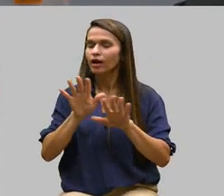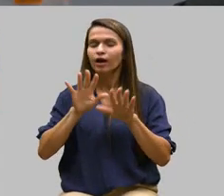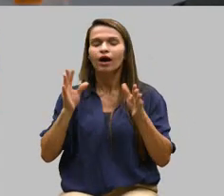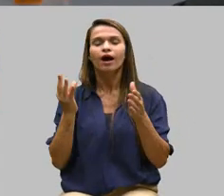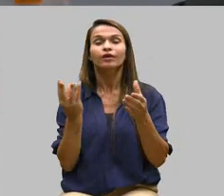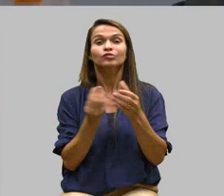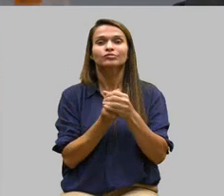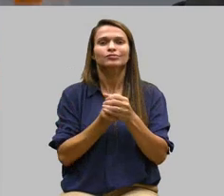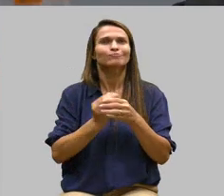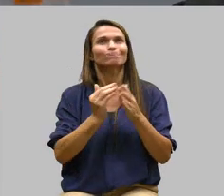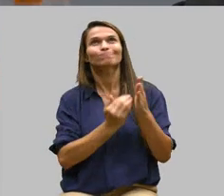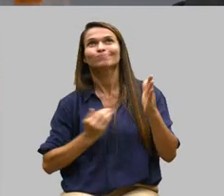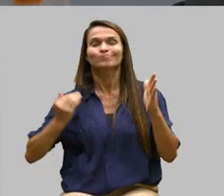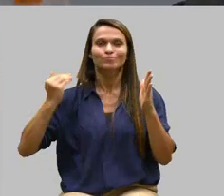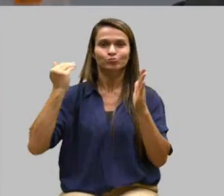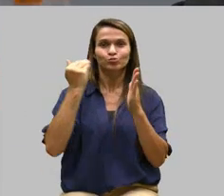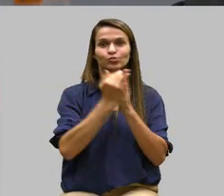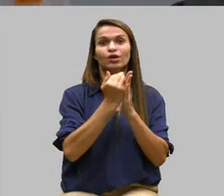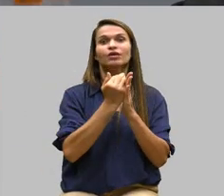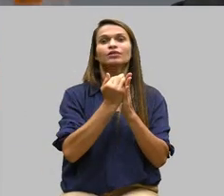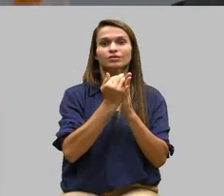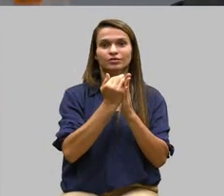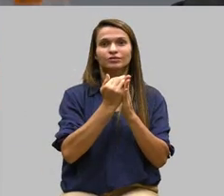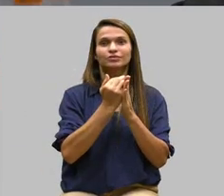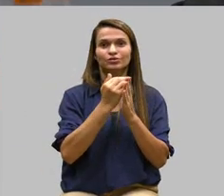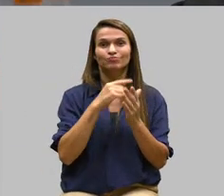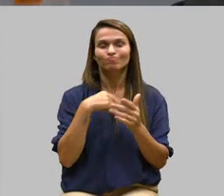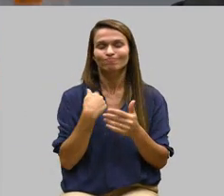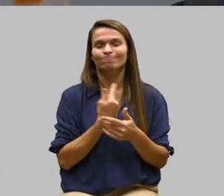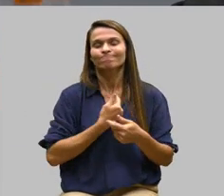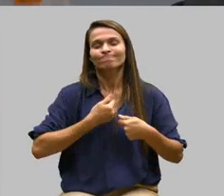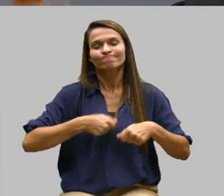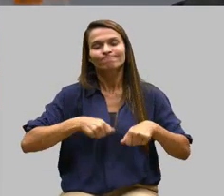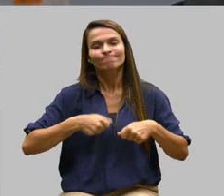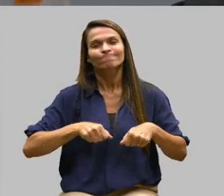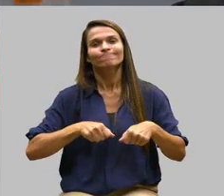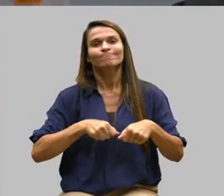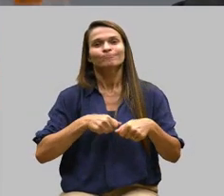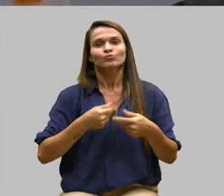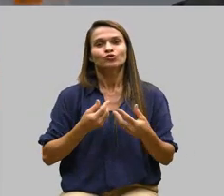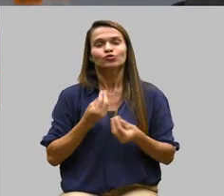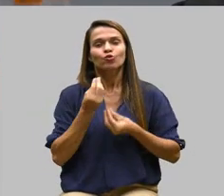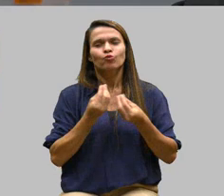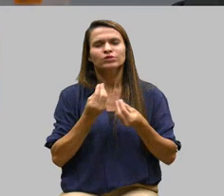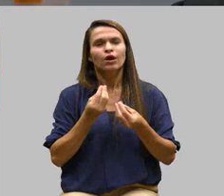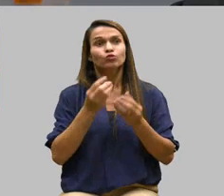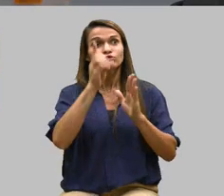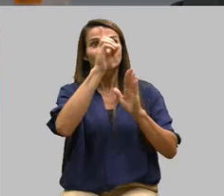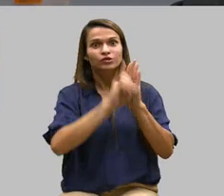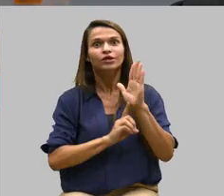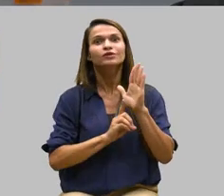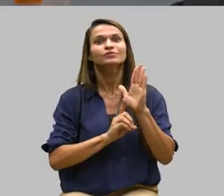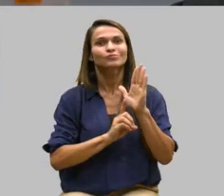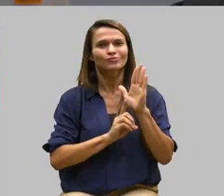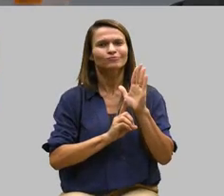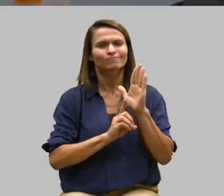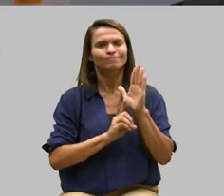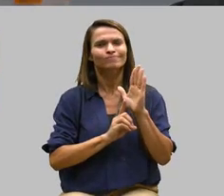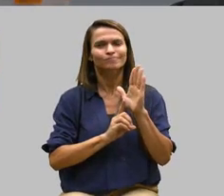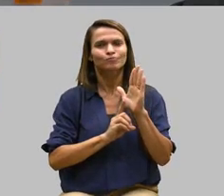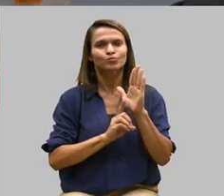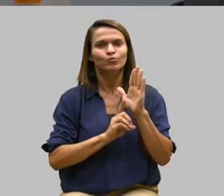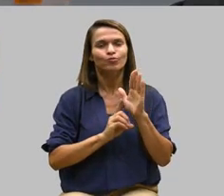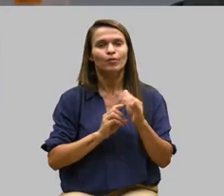mais que isso nós dependemos de direitos fundamentais de conquistar direitos fundamentais então a todo uma rede